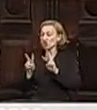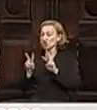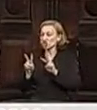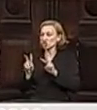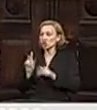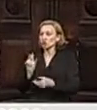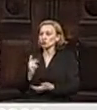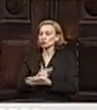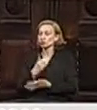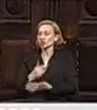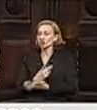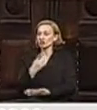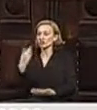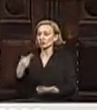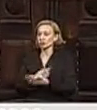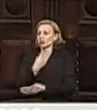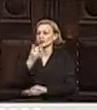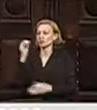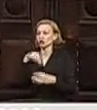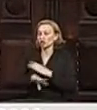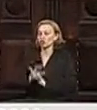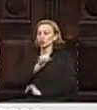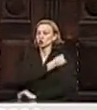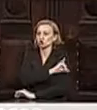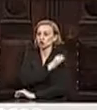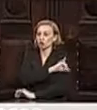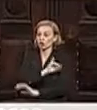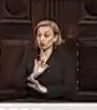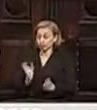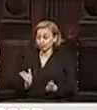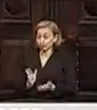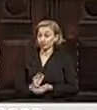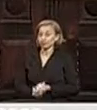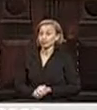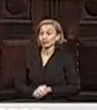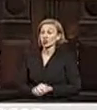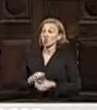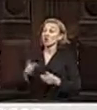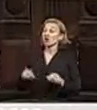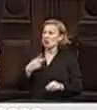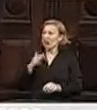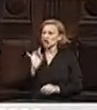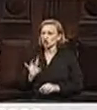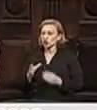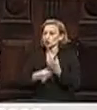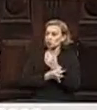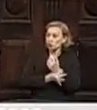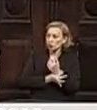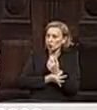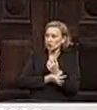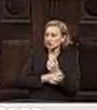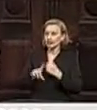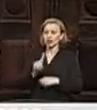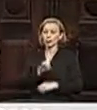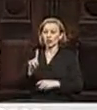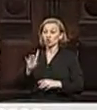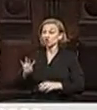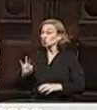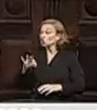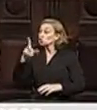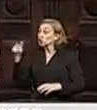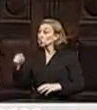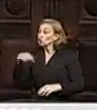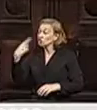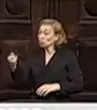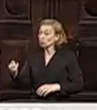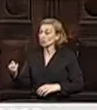fluminense, como nós temos sido tratados. E aí não só na questão da segurança, mas em todos os outros diversos